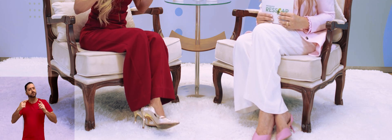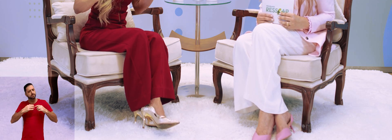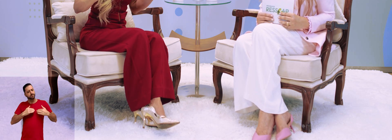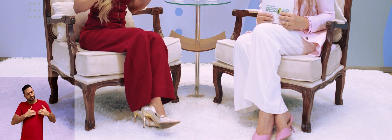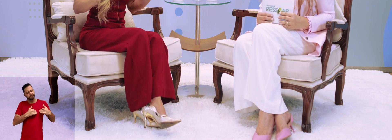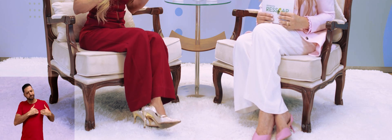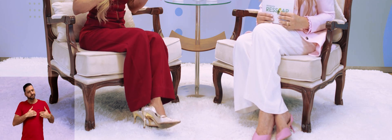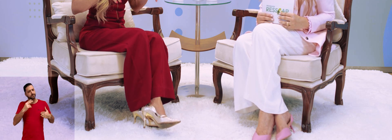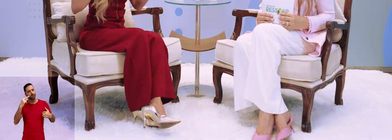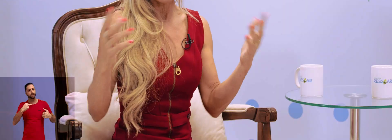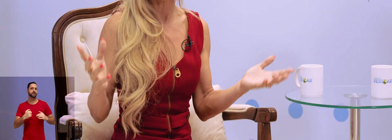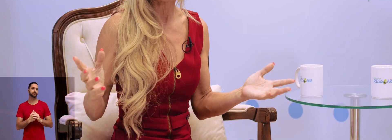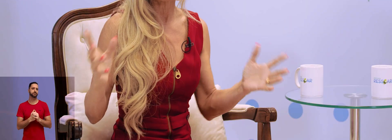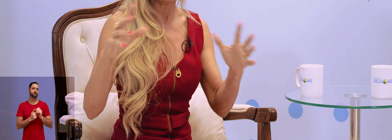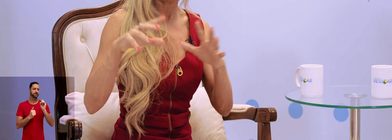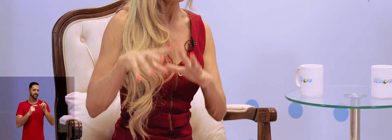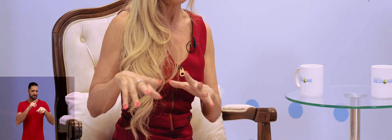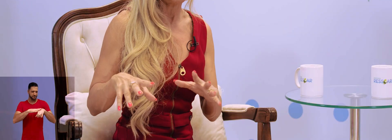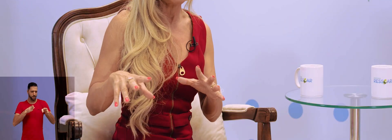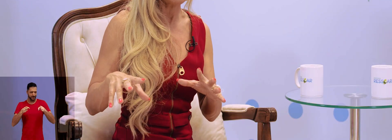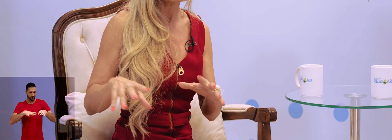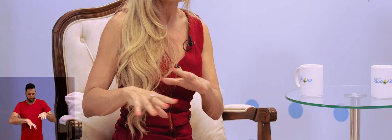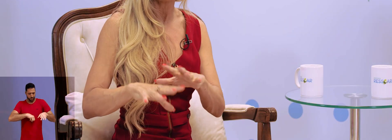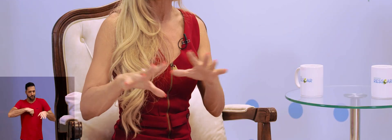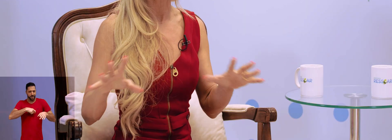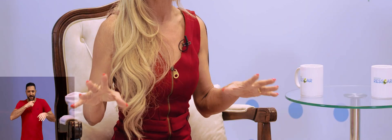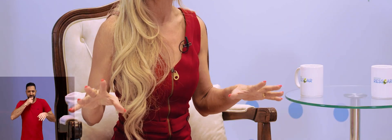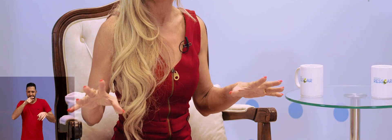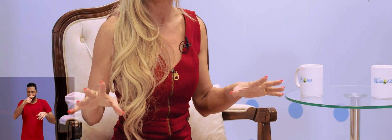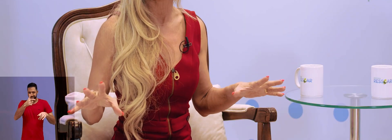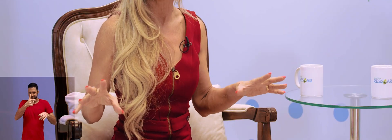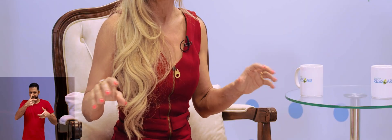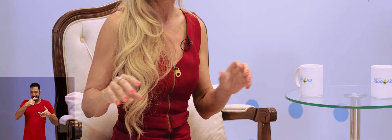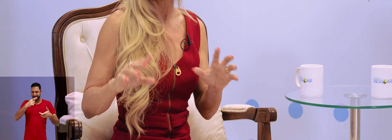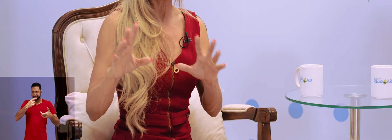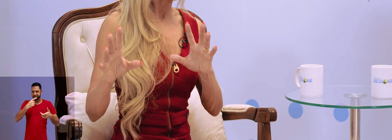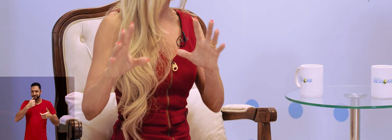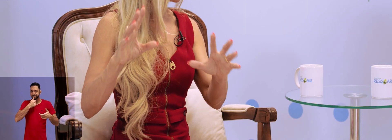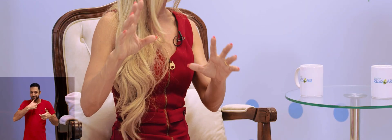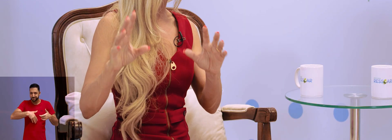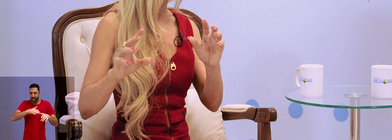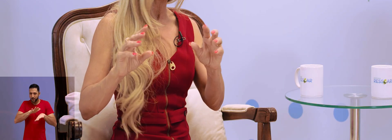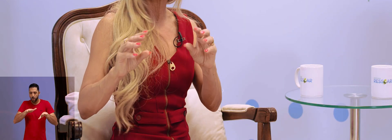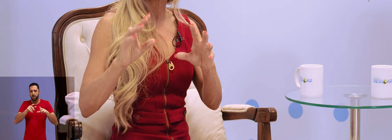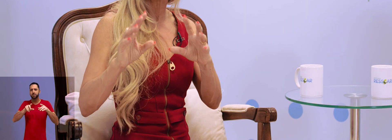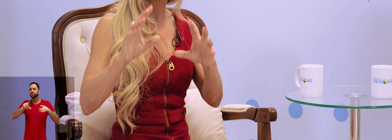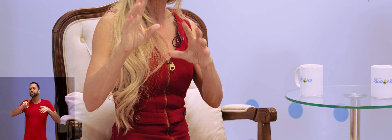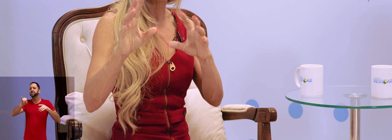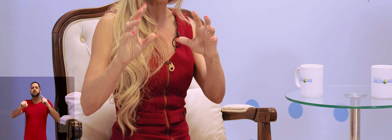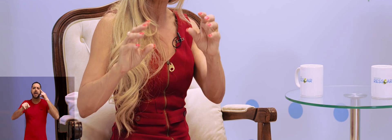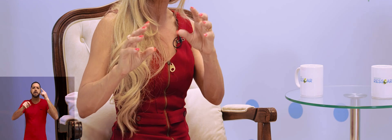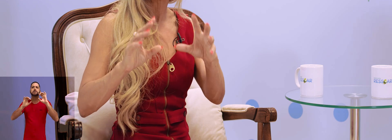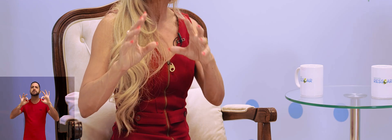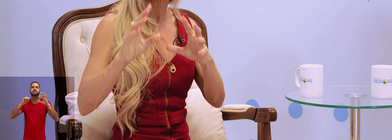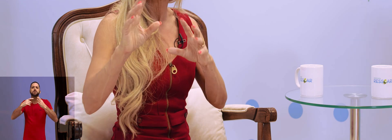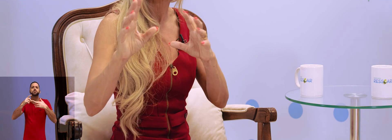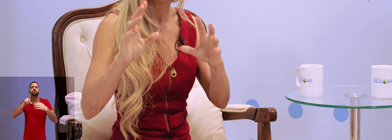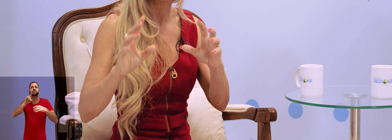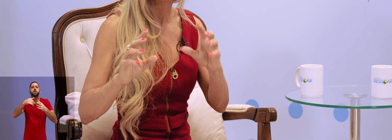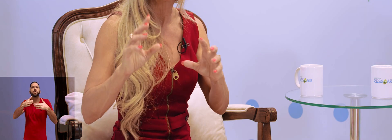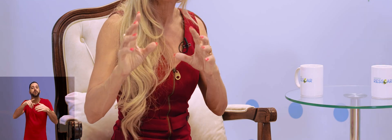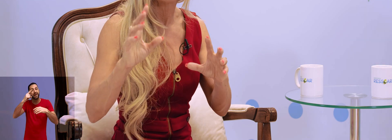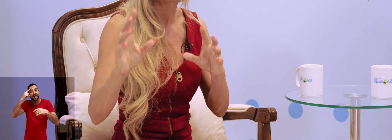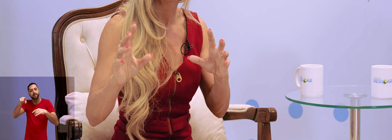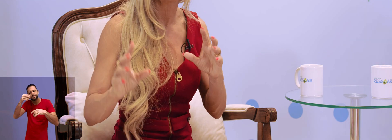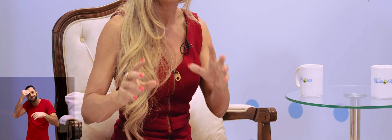toda que eu expliquei para você. Agora, se você está na menopausa, não menstrua mais, vê uma data que seja uma data que você faça